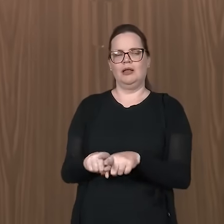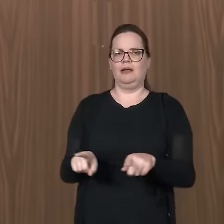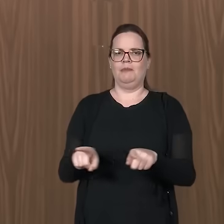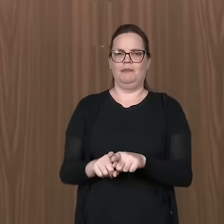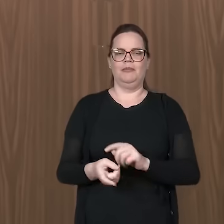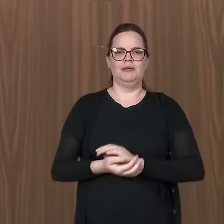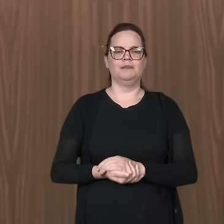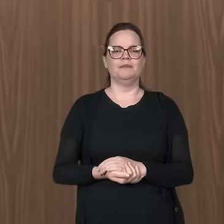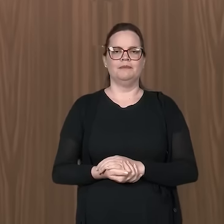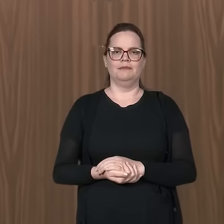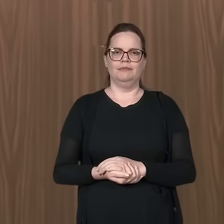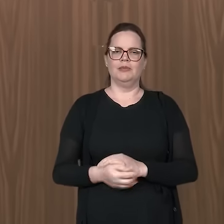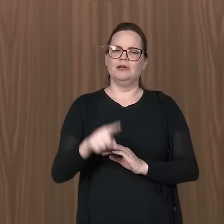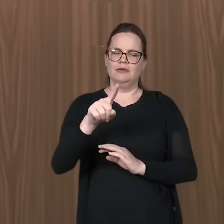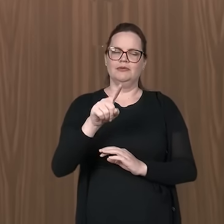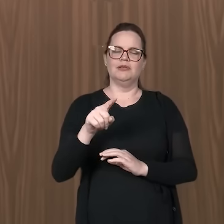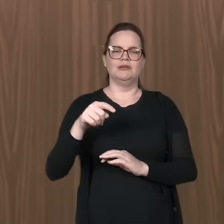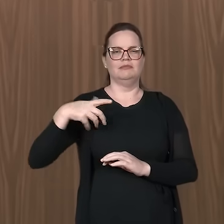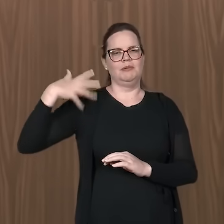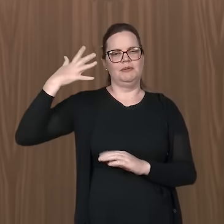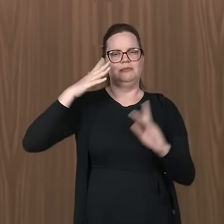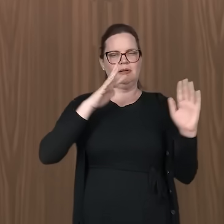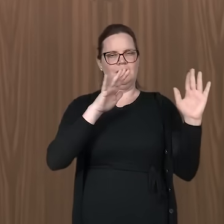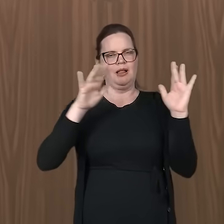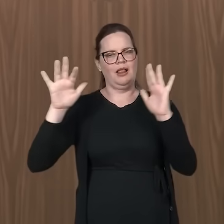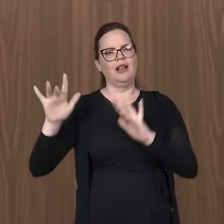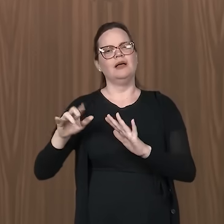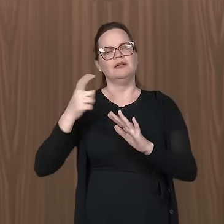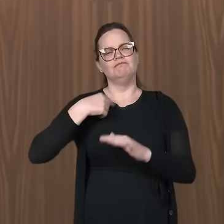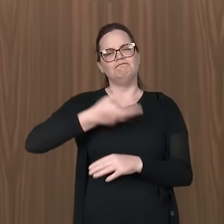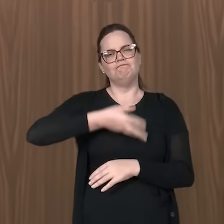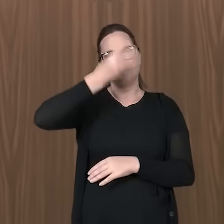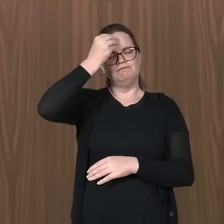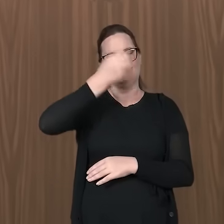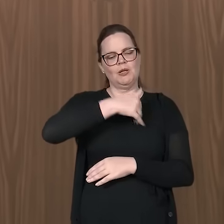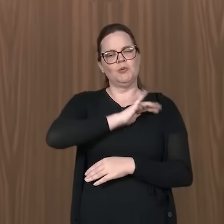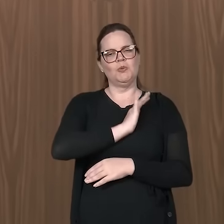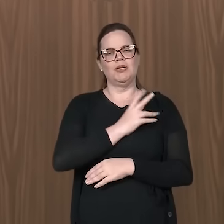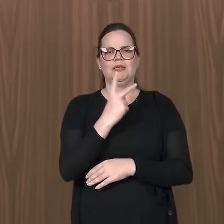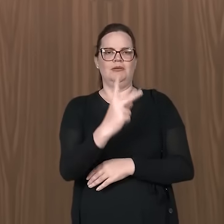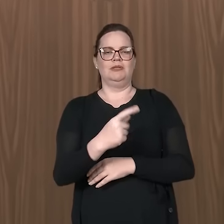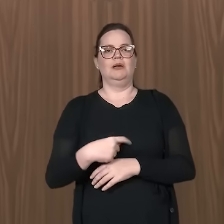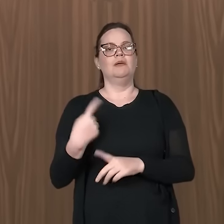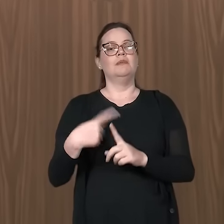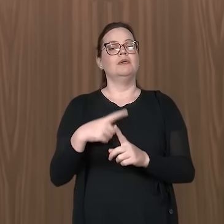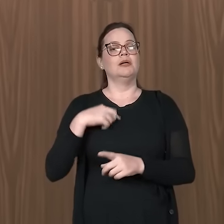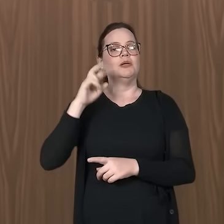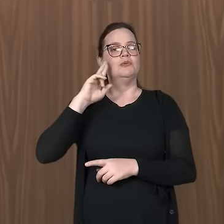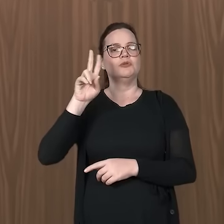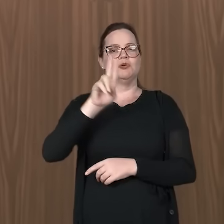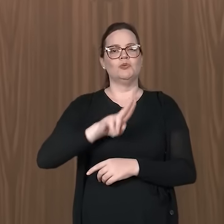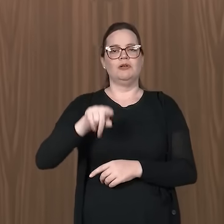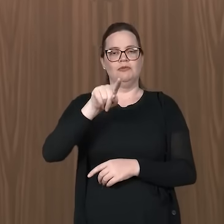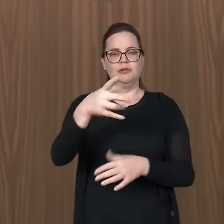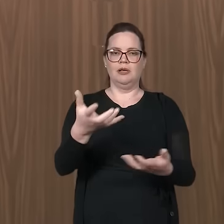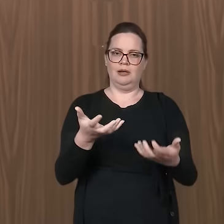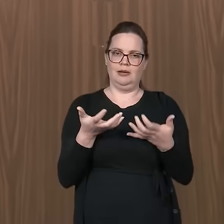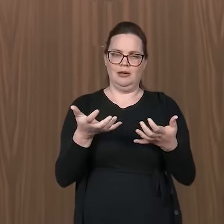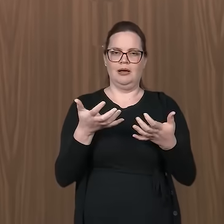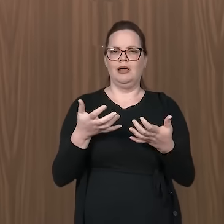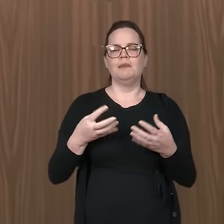contigo. Então, receba esta palavra, que é a palavra do Senhor para o seu coração, porque o Senhor, Ele quer te